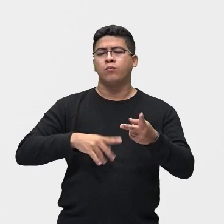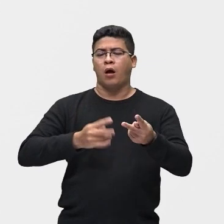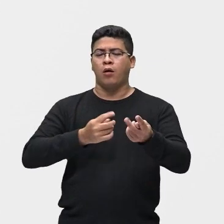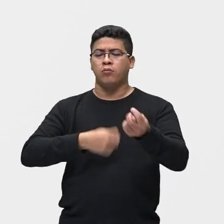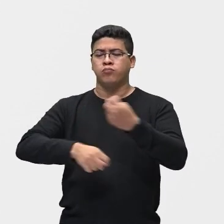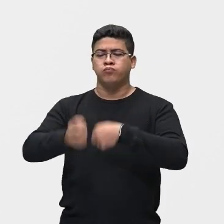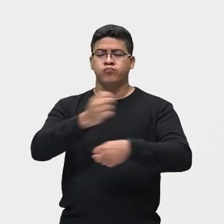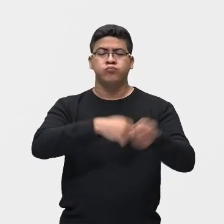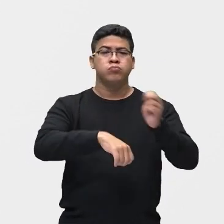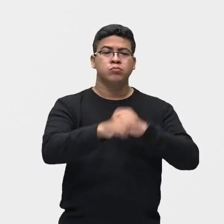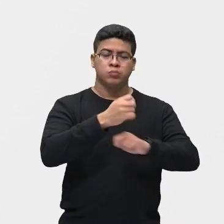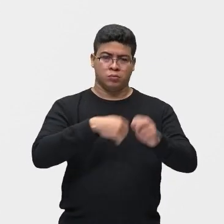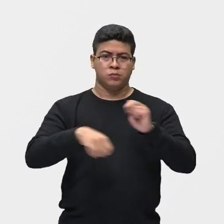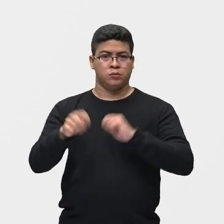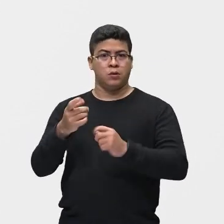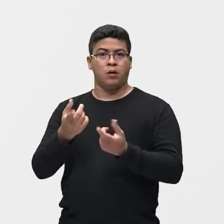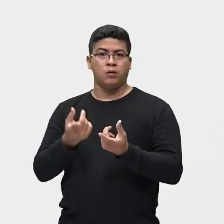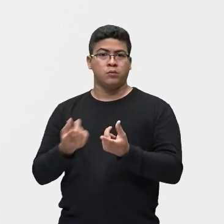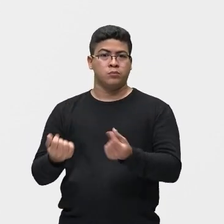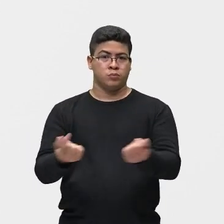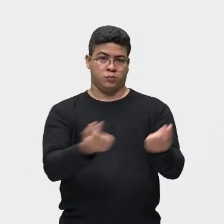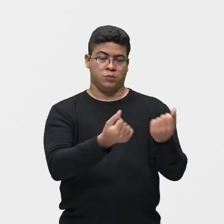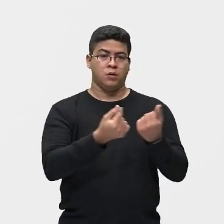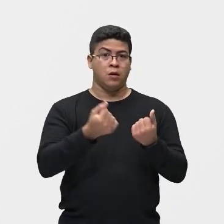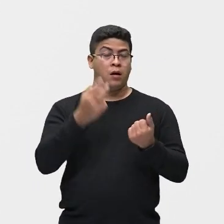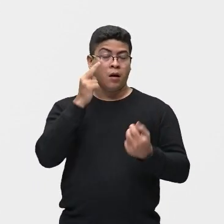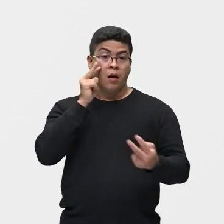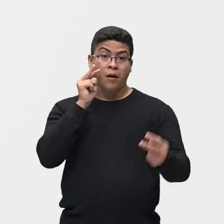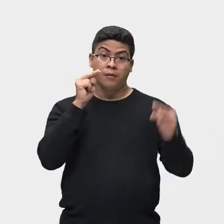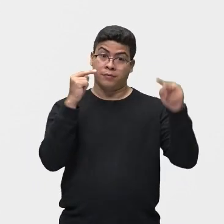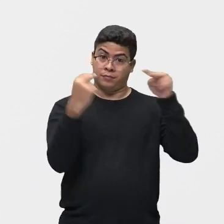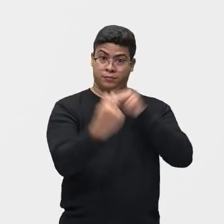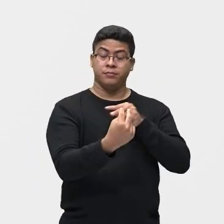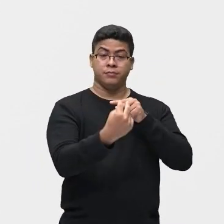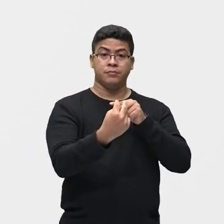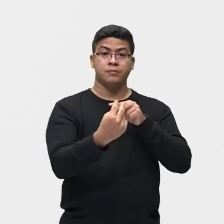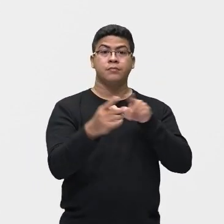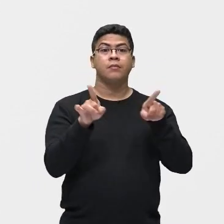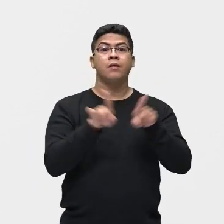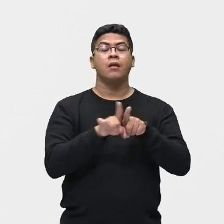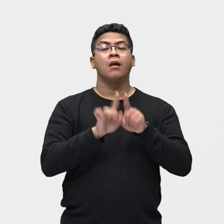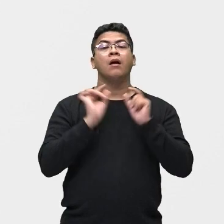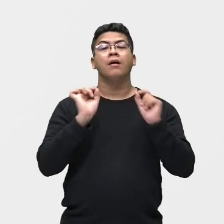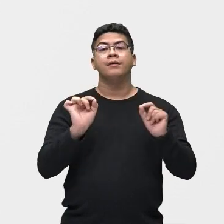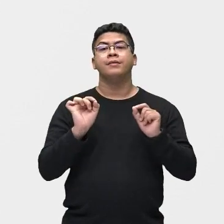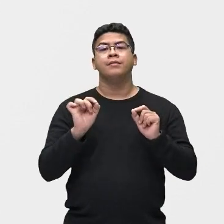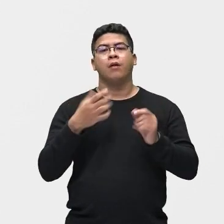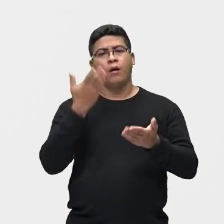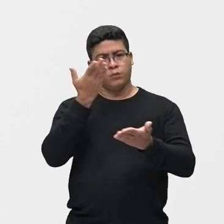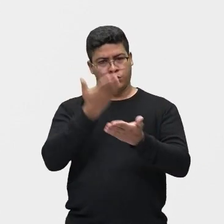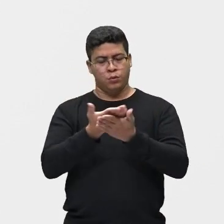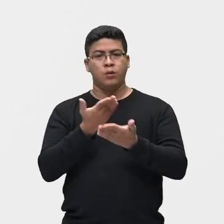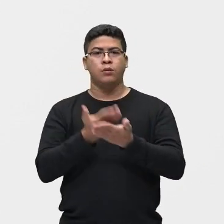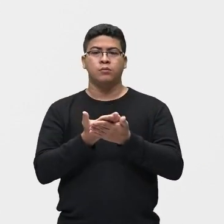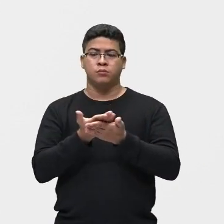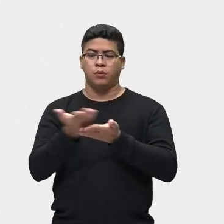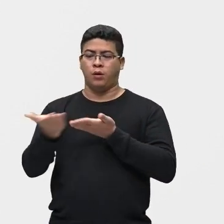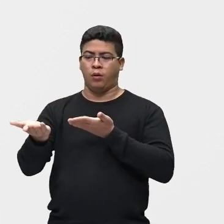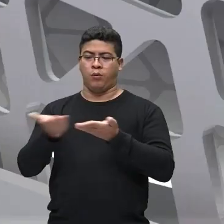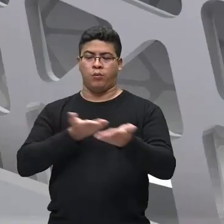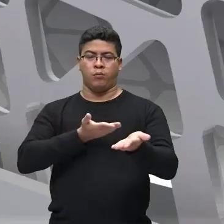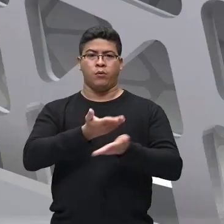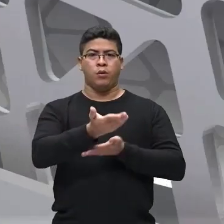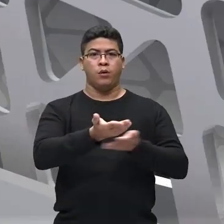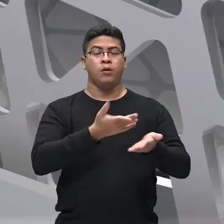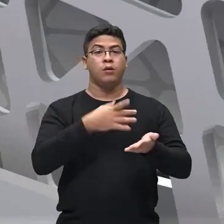gente de fora. Esta é a visão da Lívia. E ela diz que ela estuda a relação do Estado